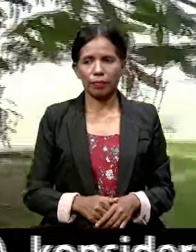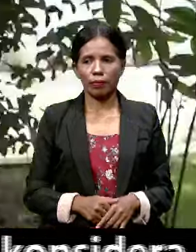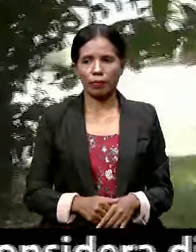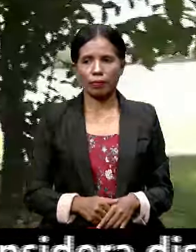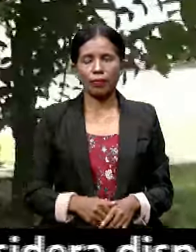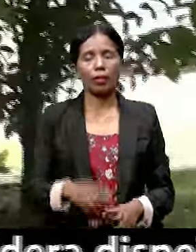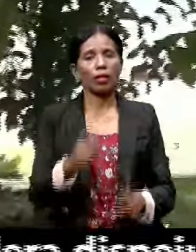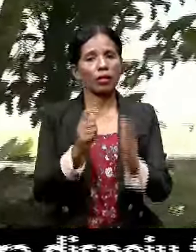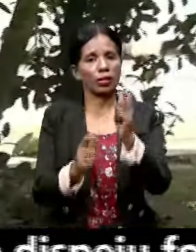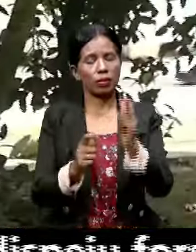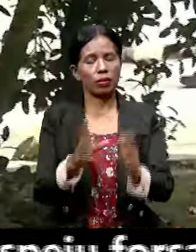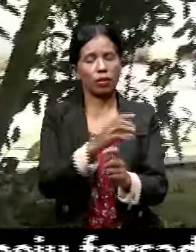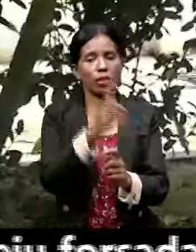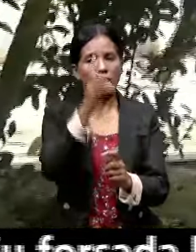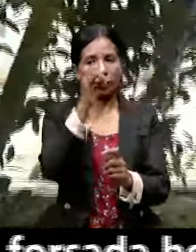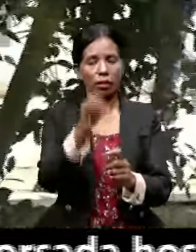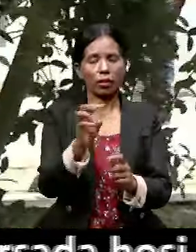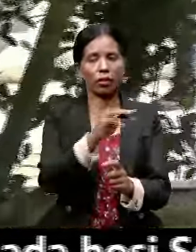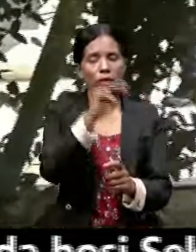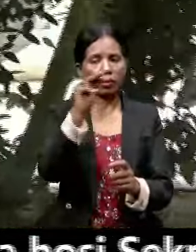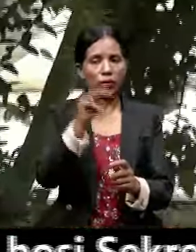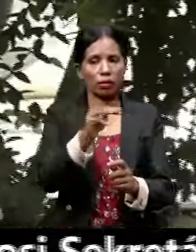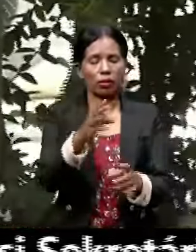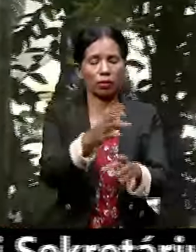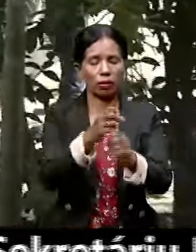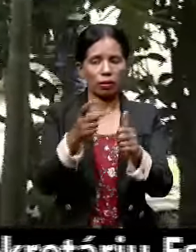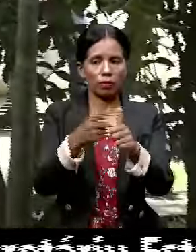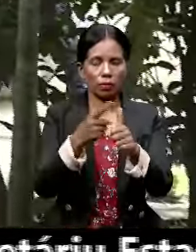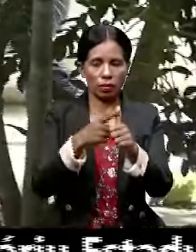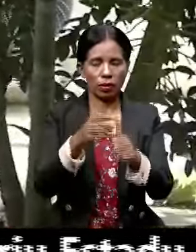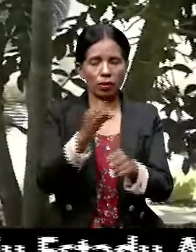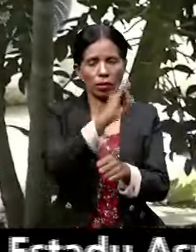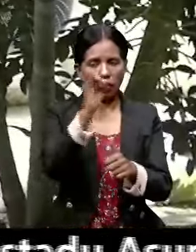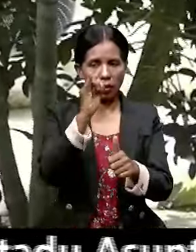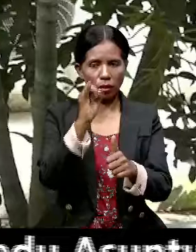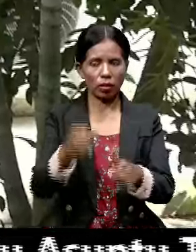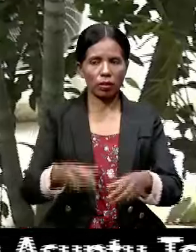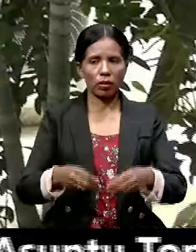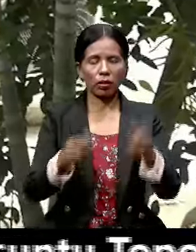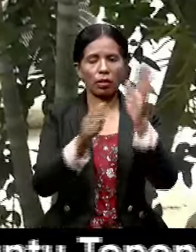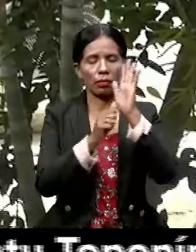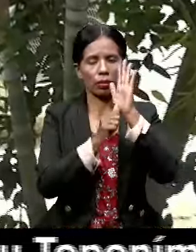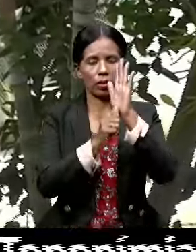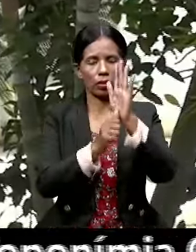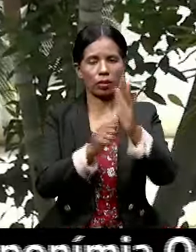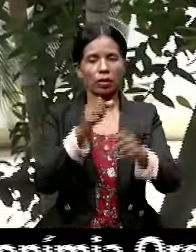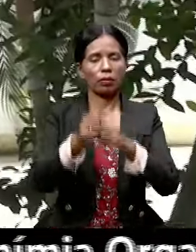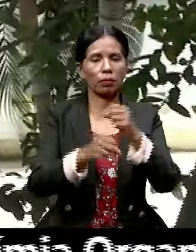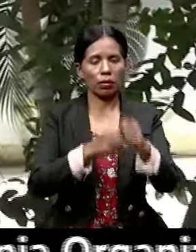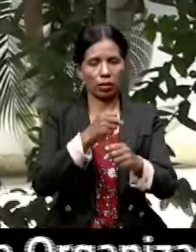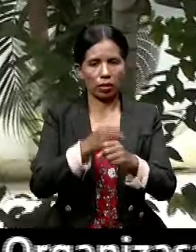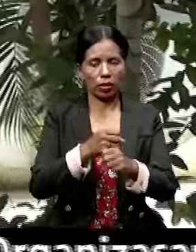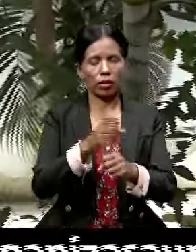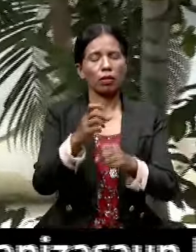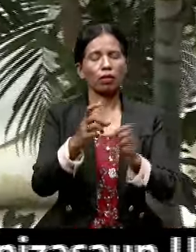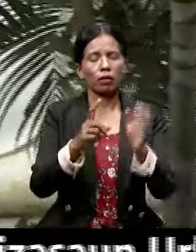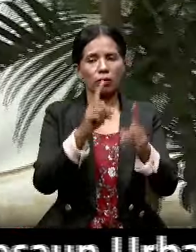Tribunal Judicial, primeira instância dele e a segunda, né, lhe-se primeiro interrogatório, aplica medida coação apresentação periódica para arguido